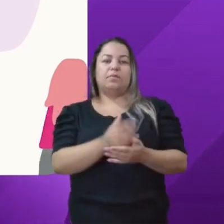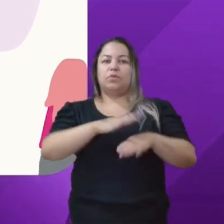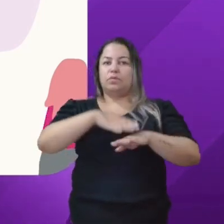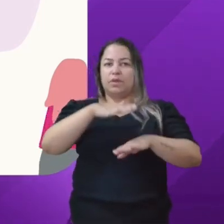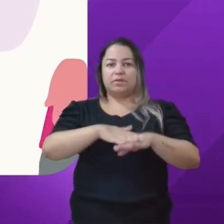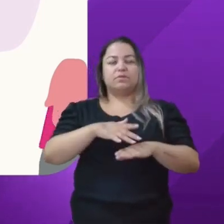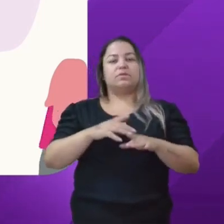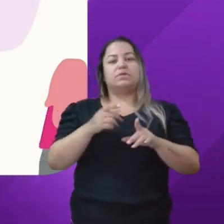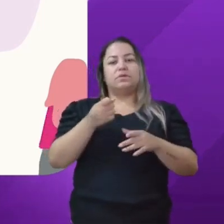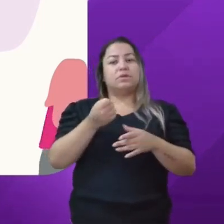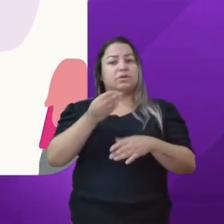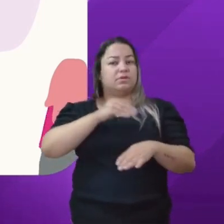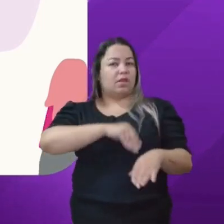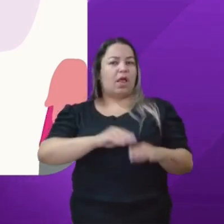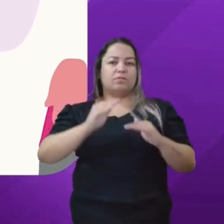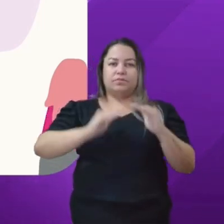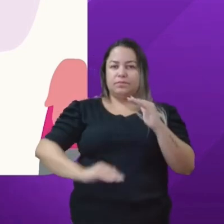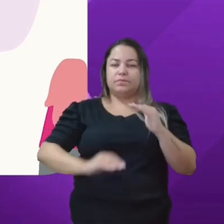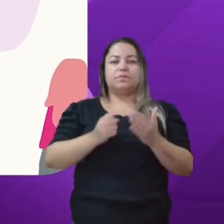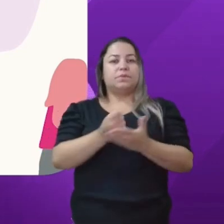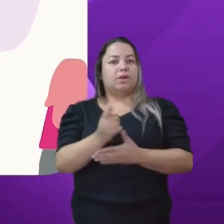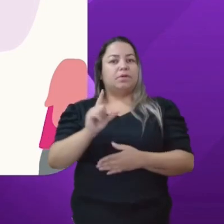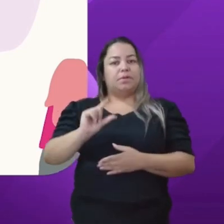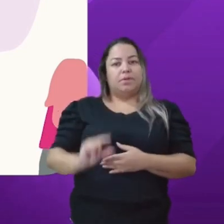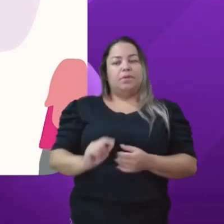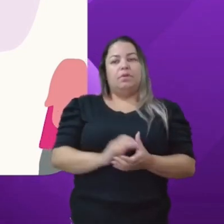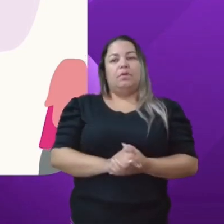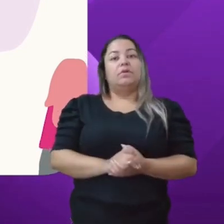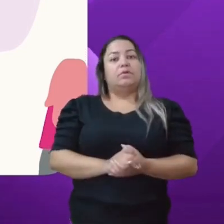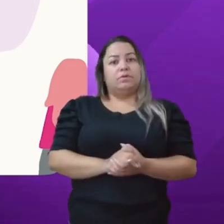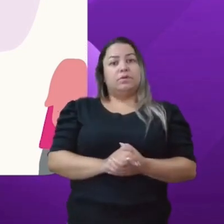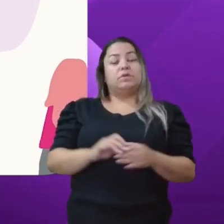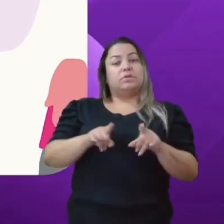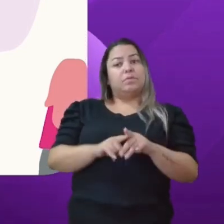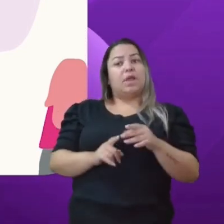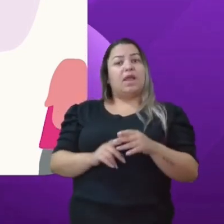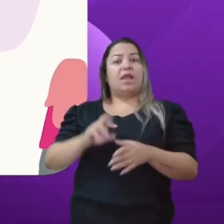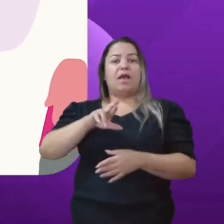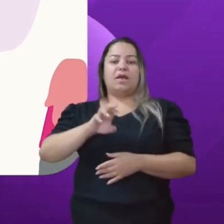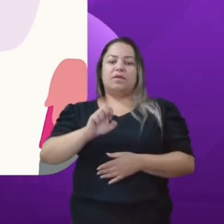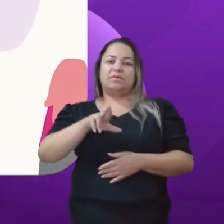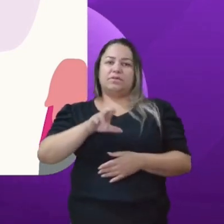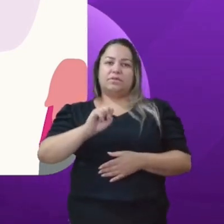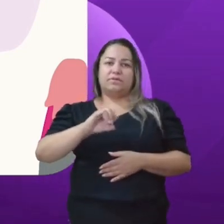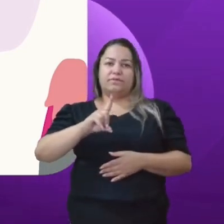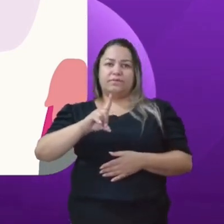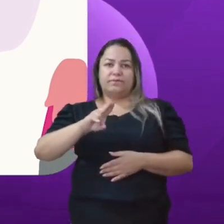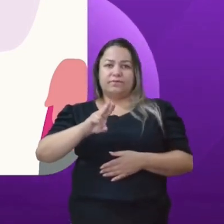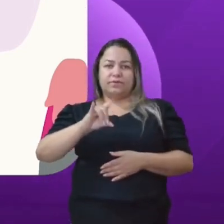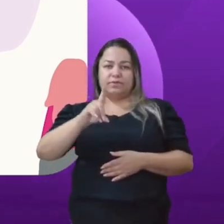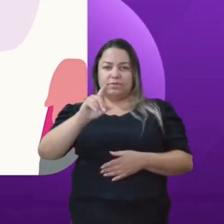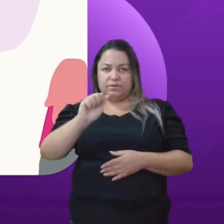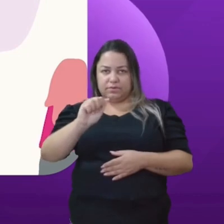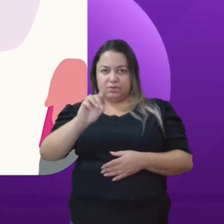ganha menos, paga menos. Contudo, a regressividade, por outro lado, é um